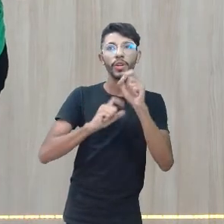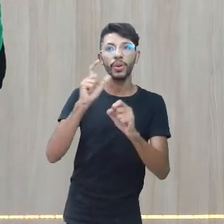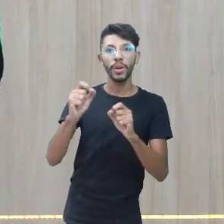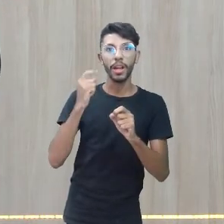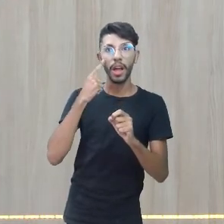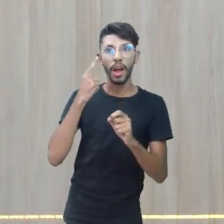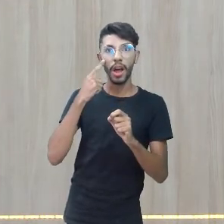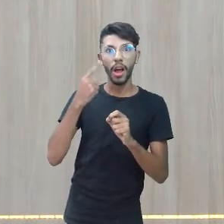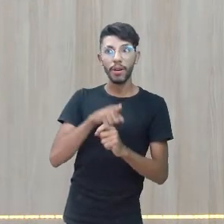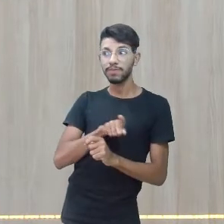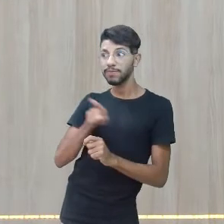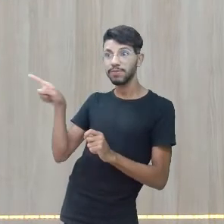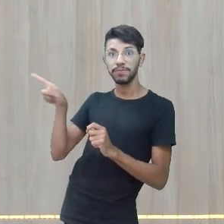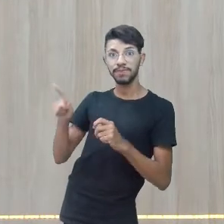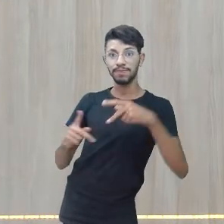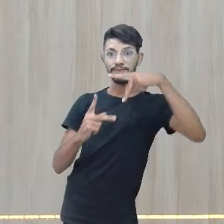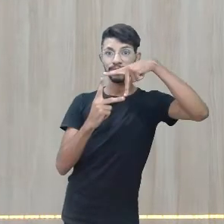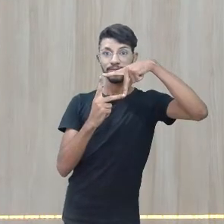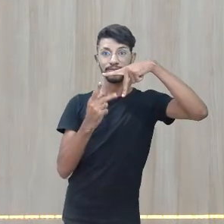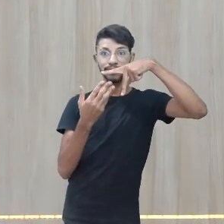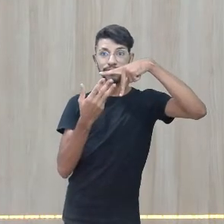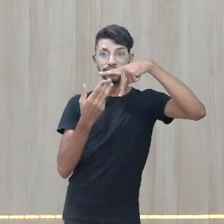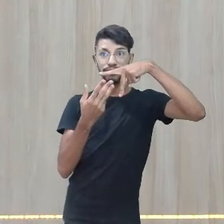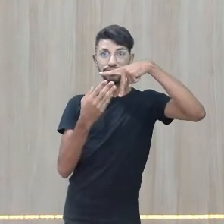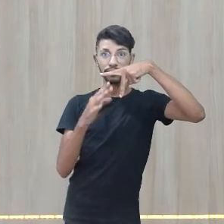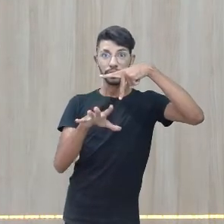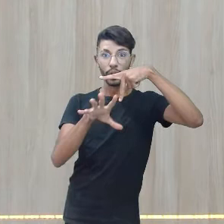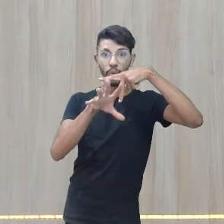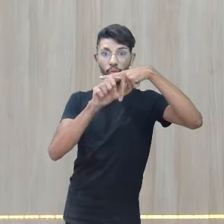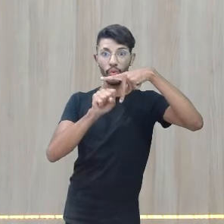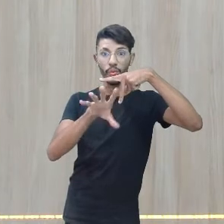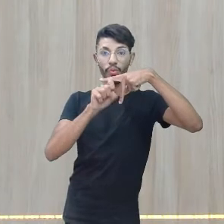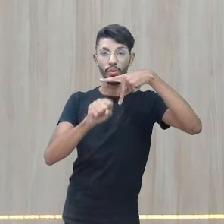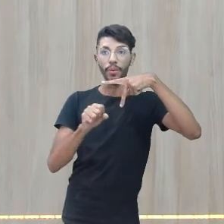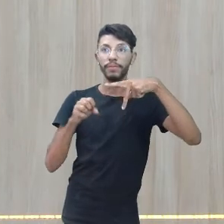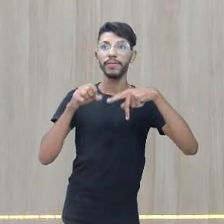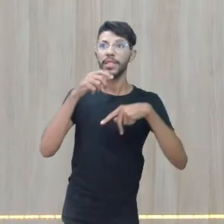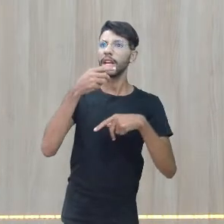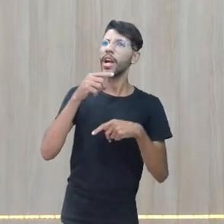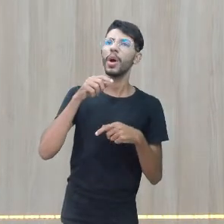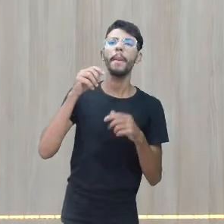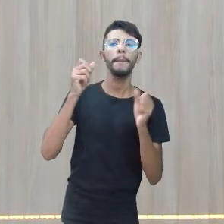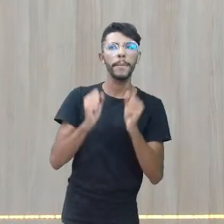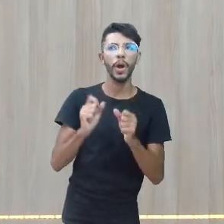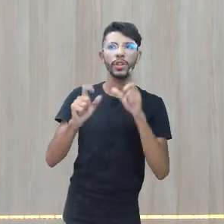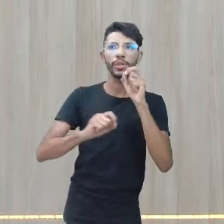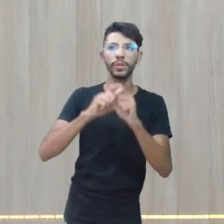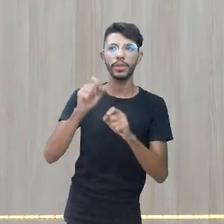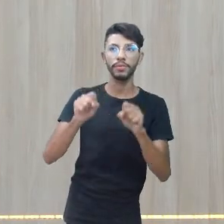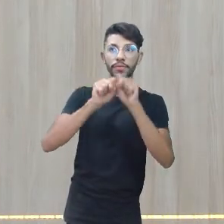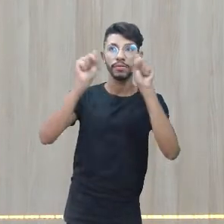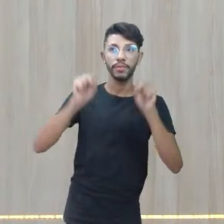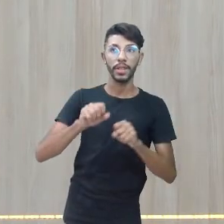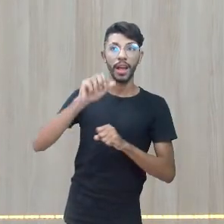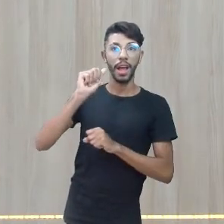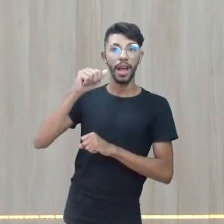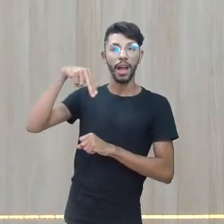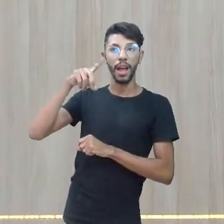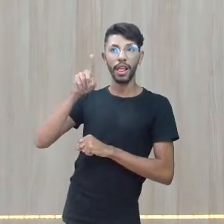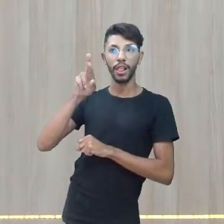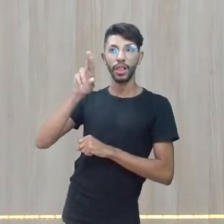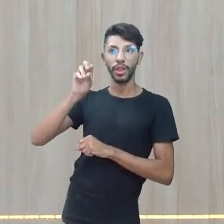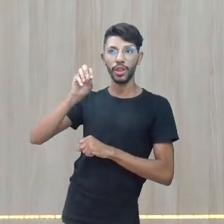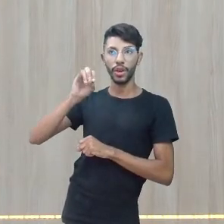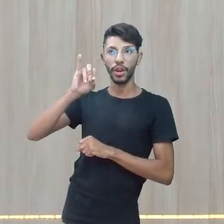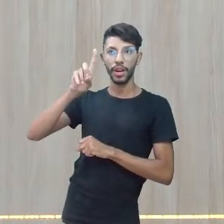lado esquerdo da tela, sistema Android, se o seu celular é sistema Android, para o primeiro QR Code que